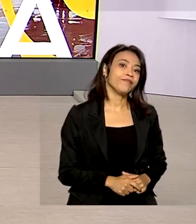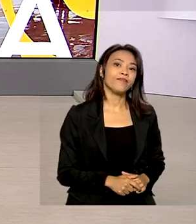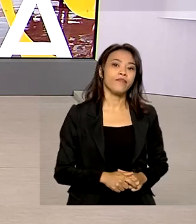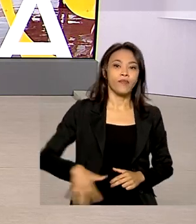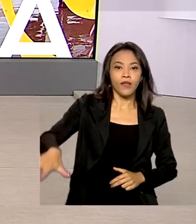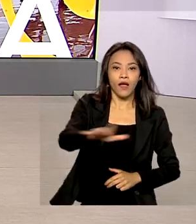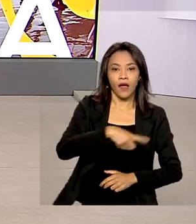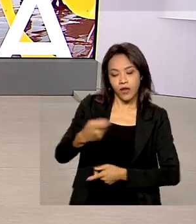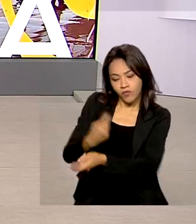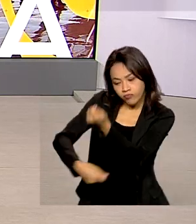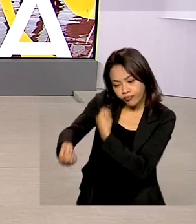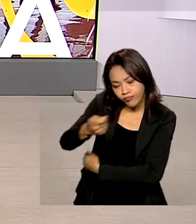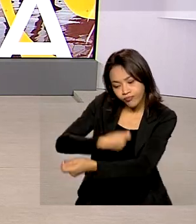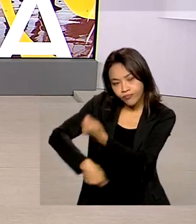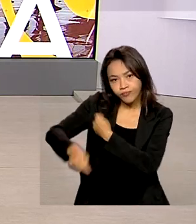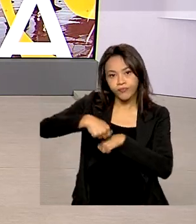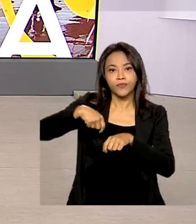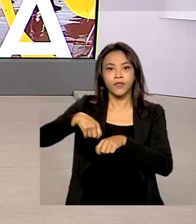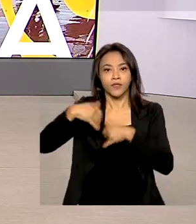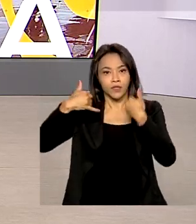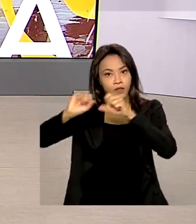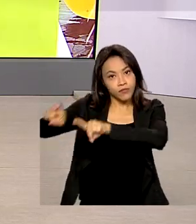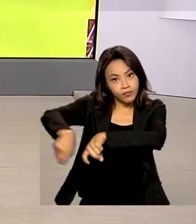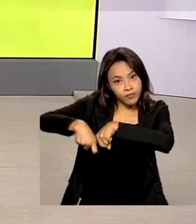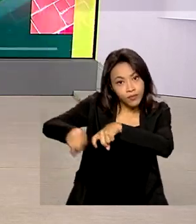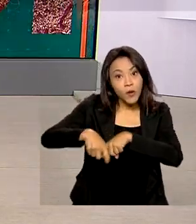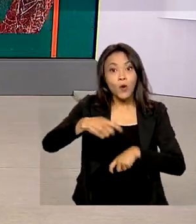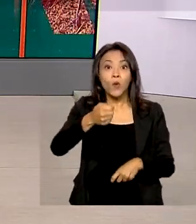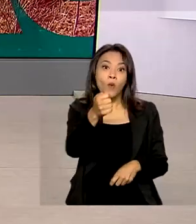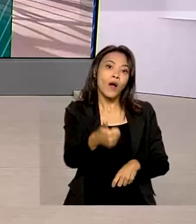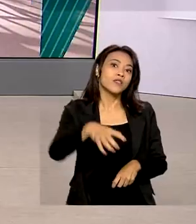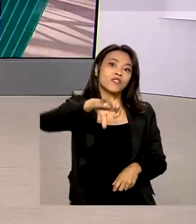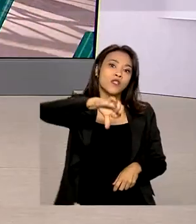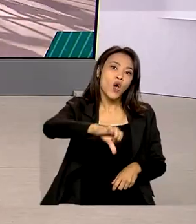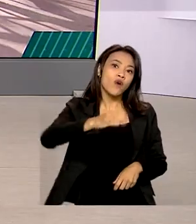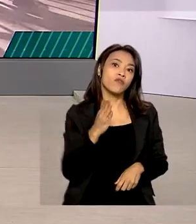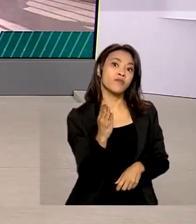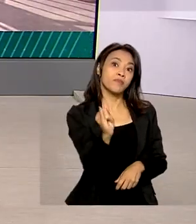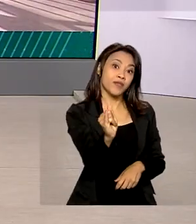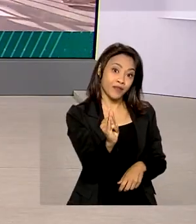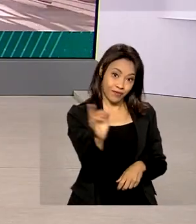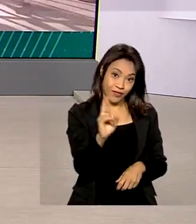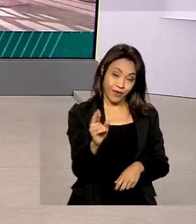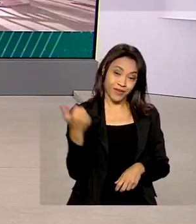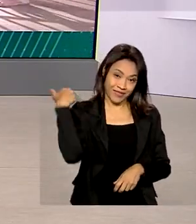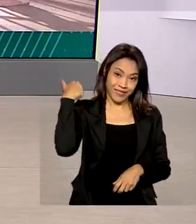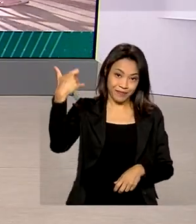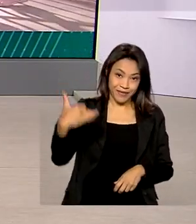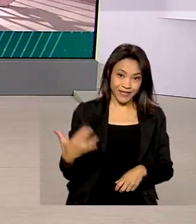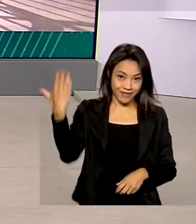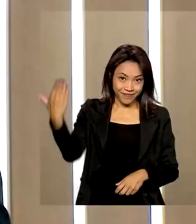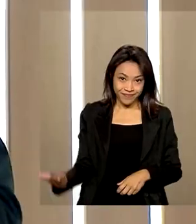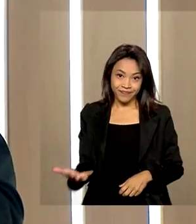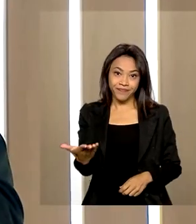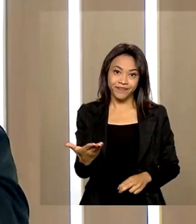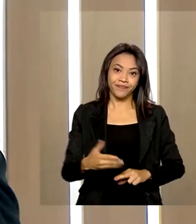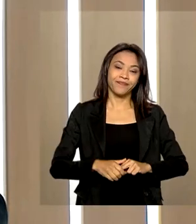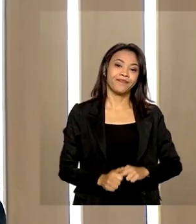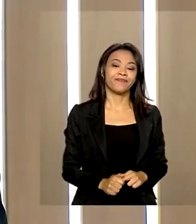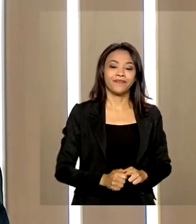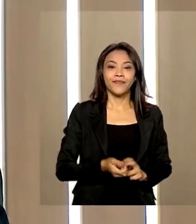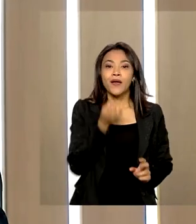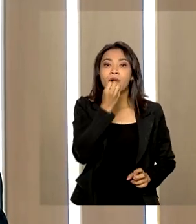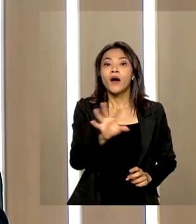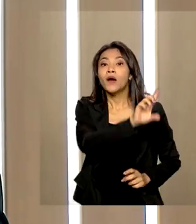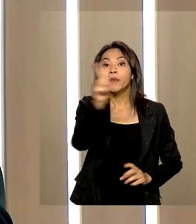agronegócio registrou em janeiro deste ano exportações de quase 9 bilhões de dólares. Quem comenta é Ricardo Caldas.